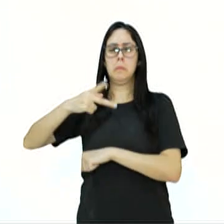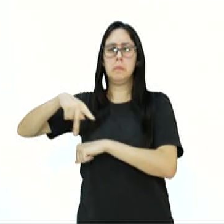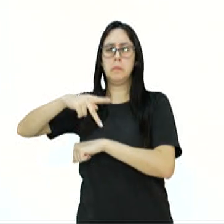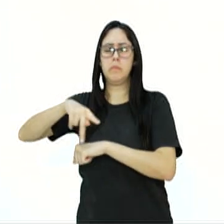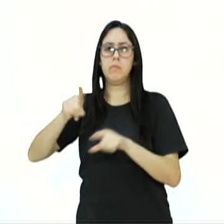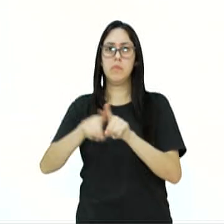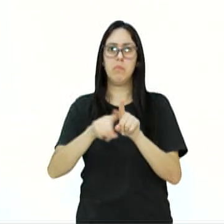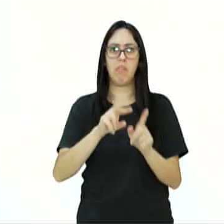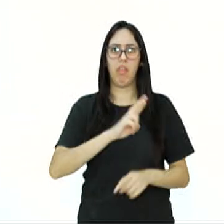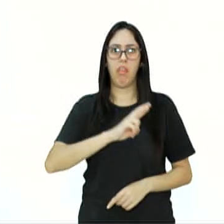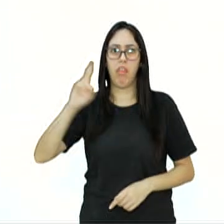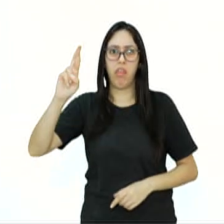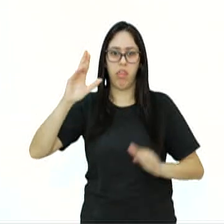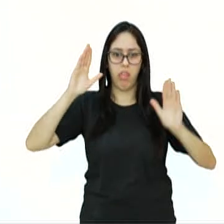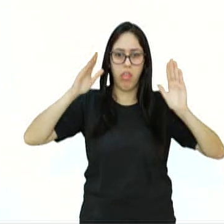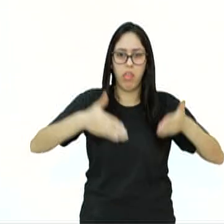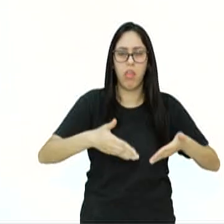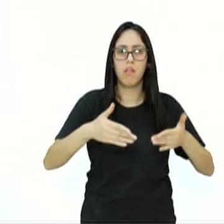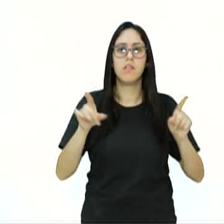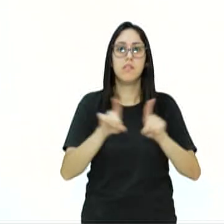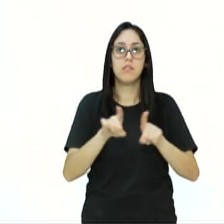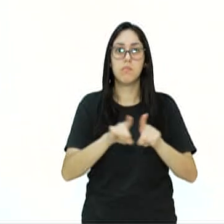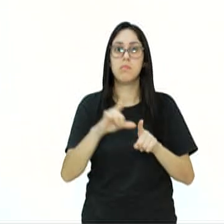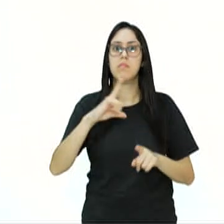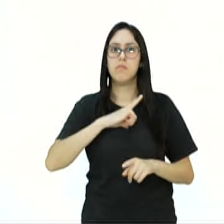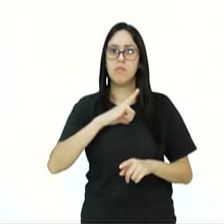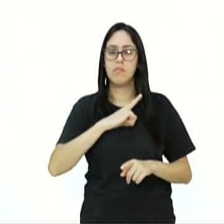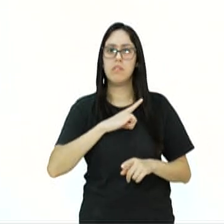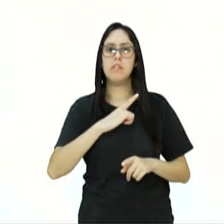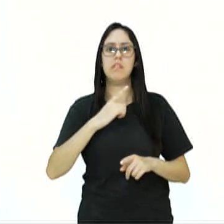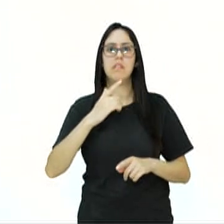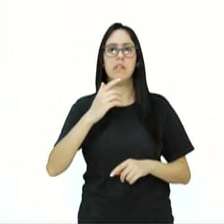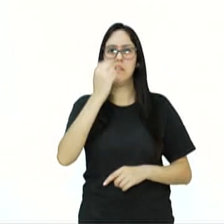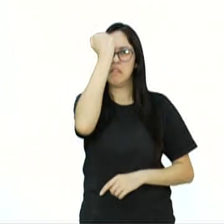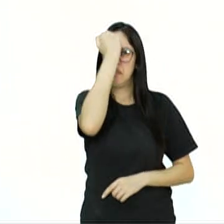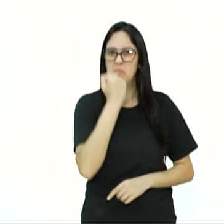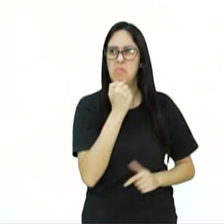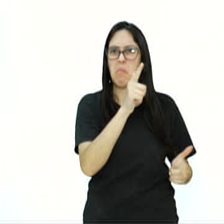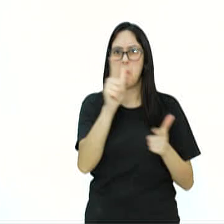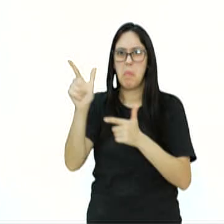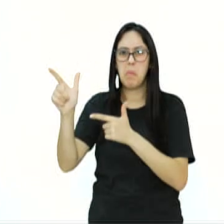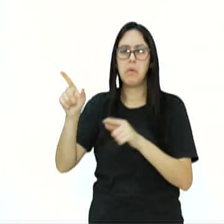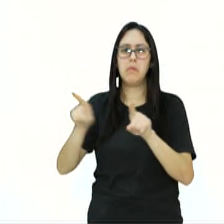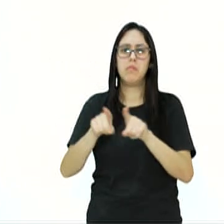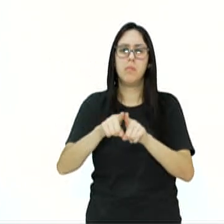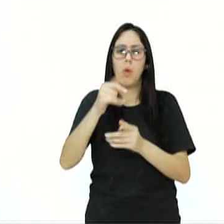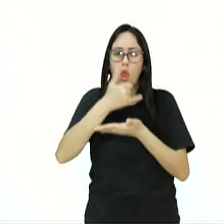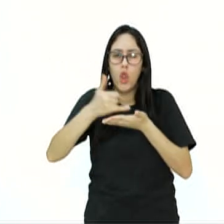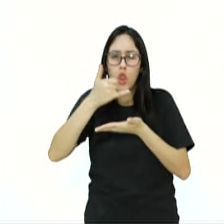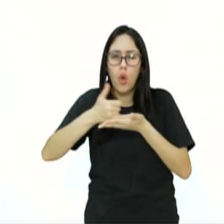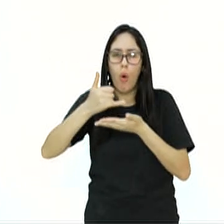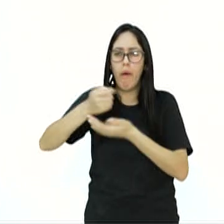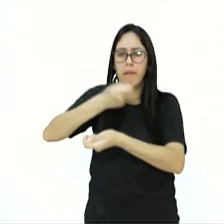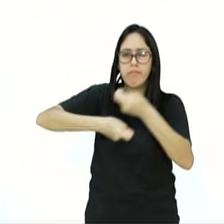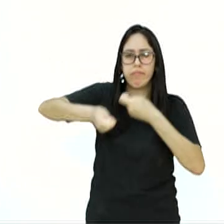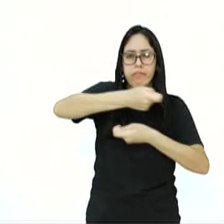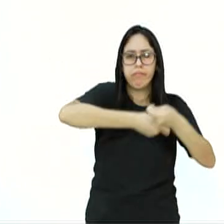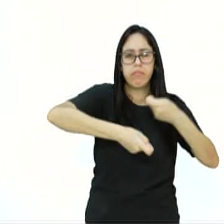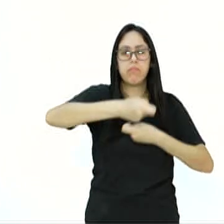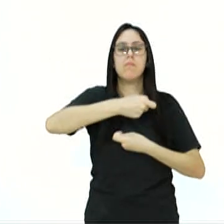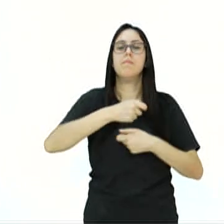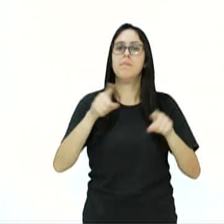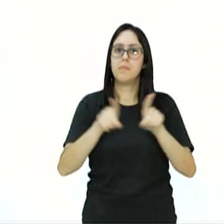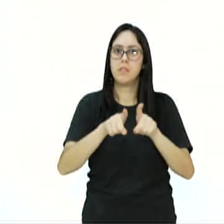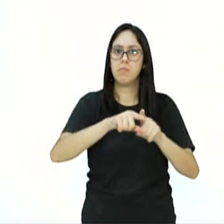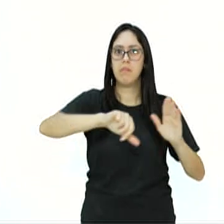extremismo religioso e ao fortalecimento de ameaças como o terrorismo, o tráfico de drogas e o crime organizado, que é o que a gente vai